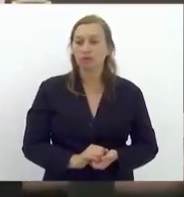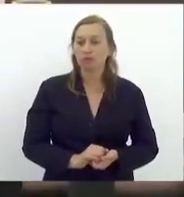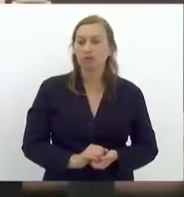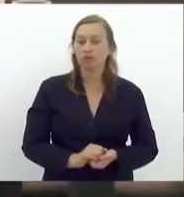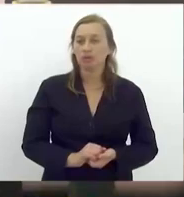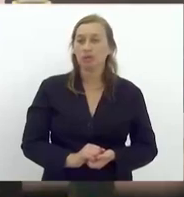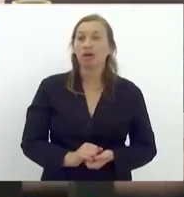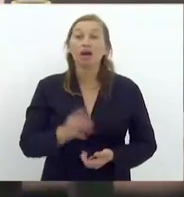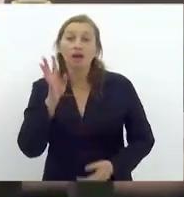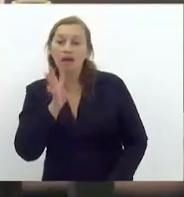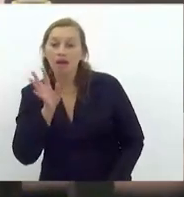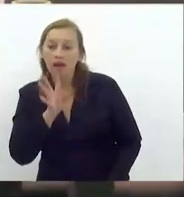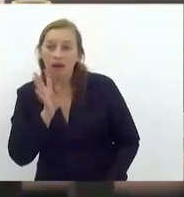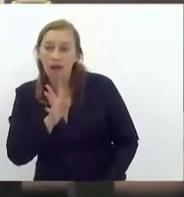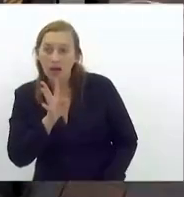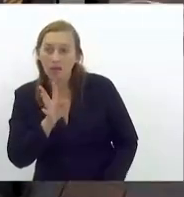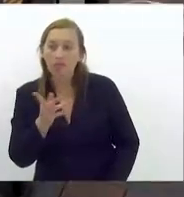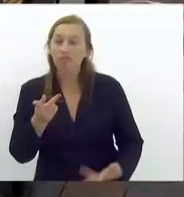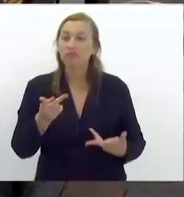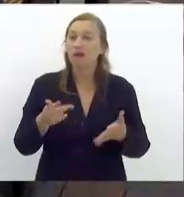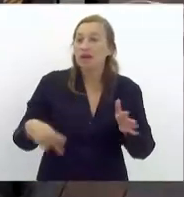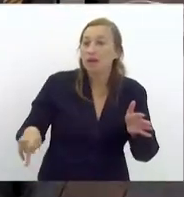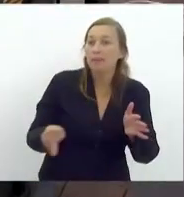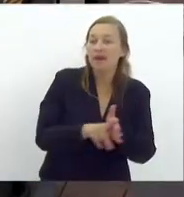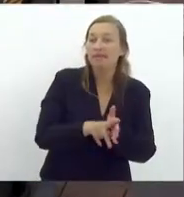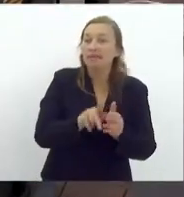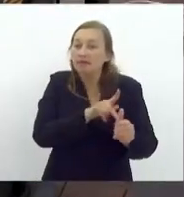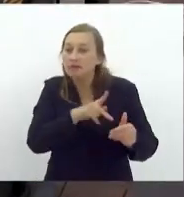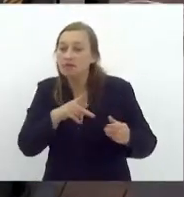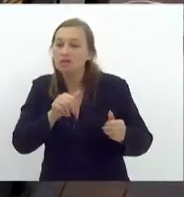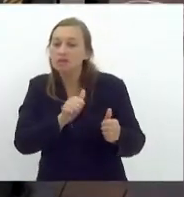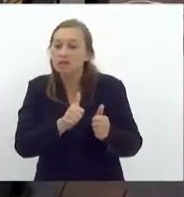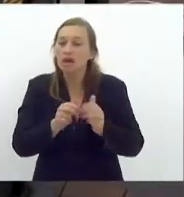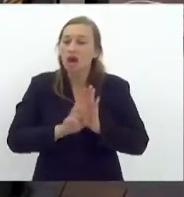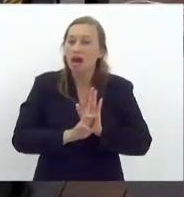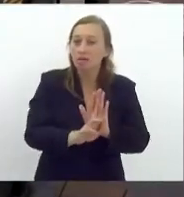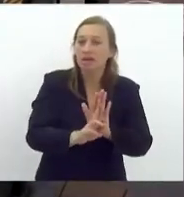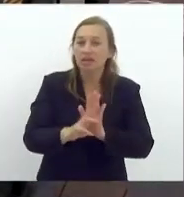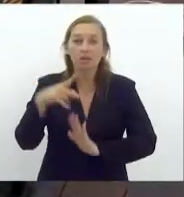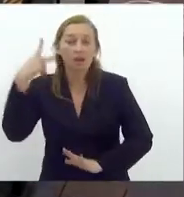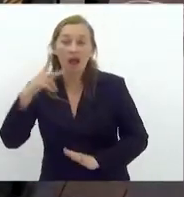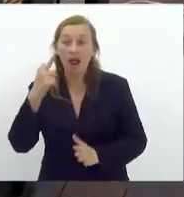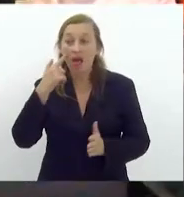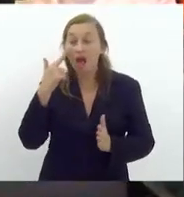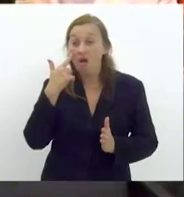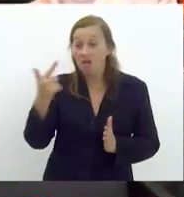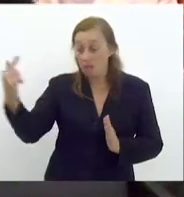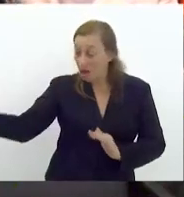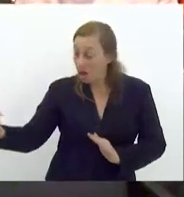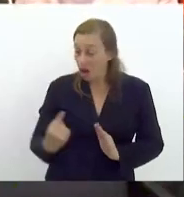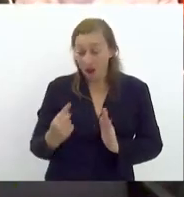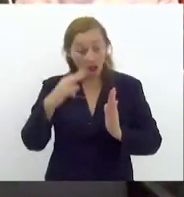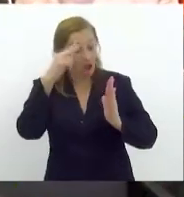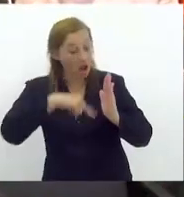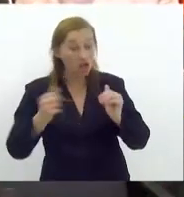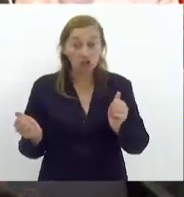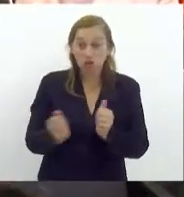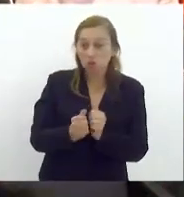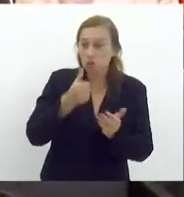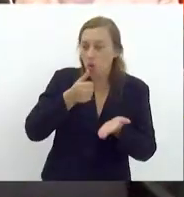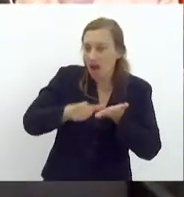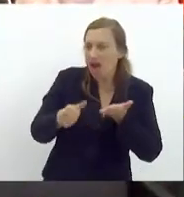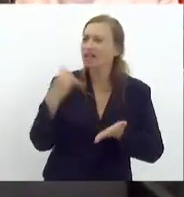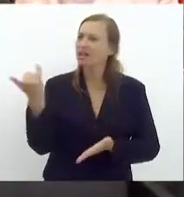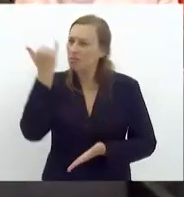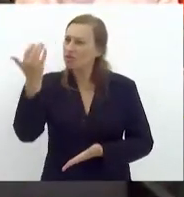seria legal o pessoal que faz parte da frente parlamentar vem para cá ler a carta junto acho bem